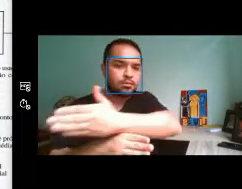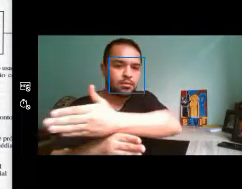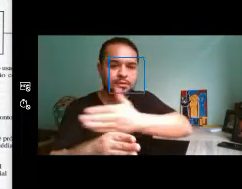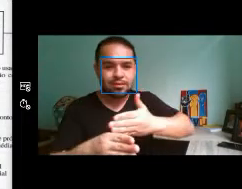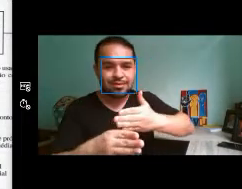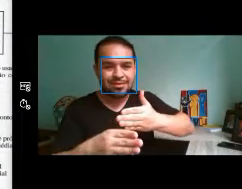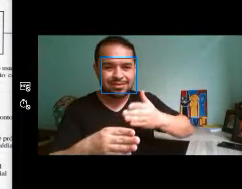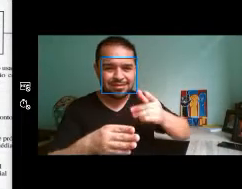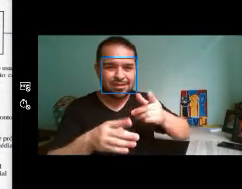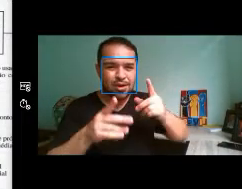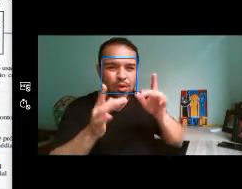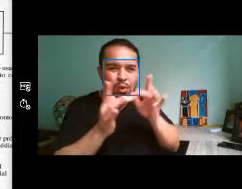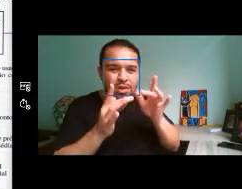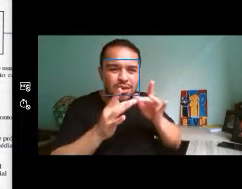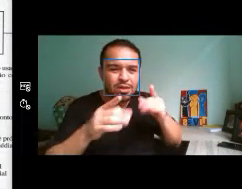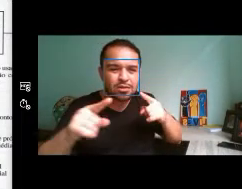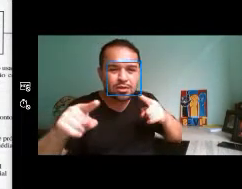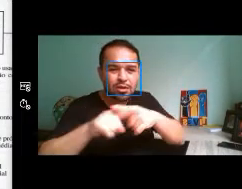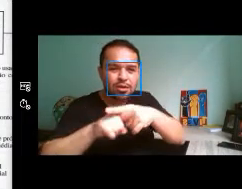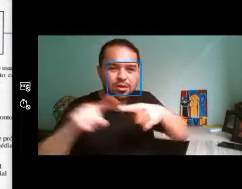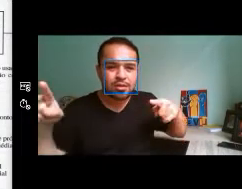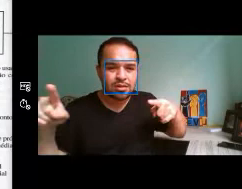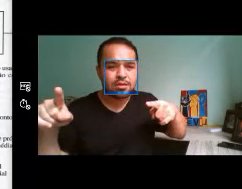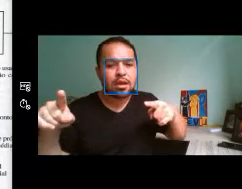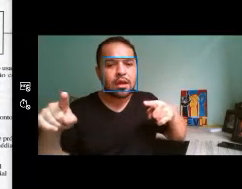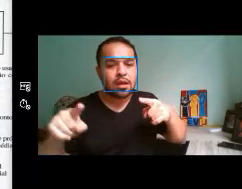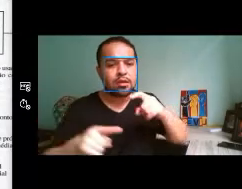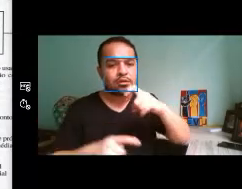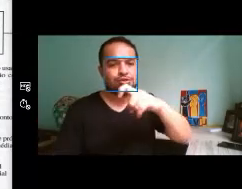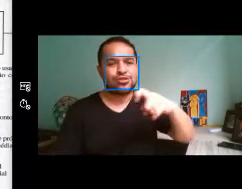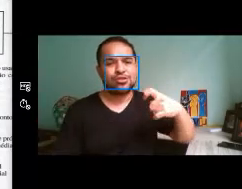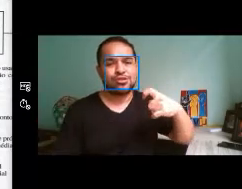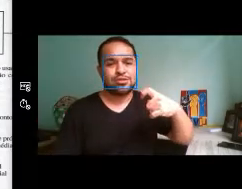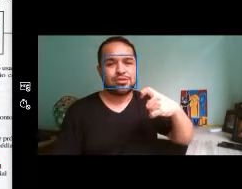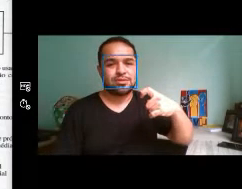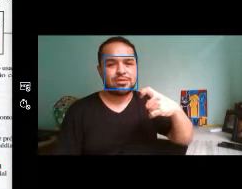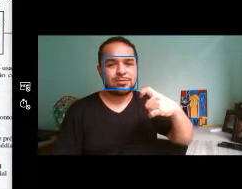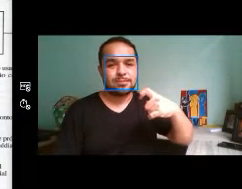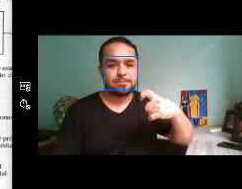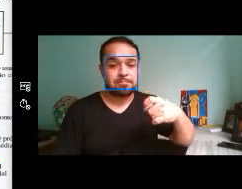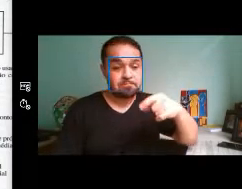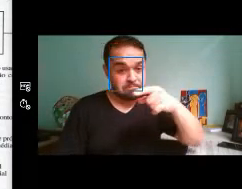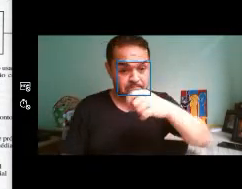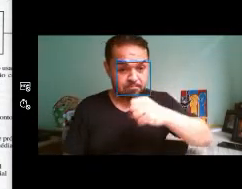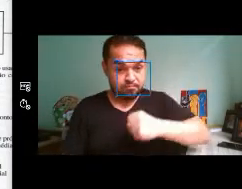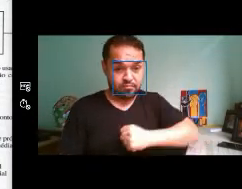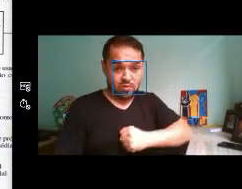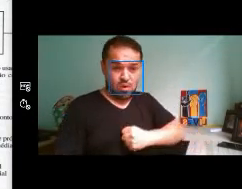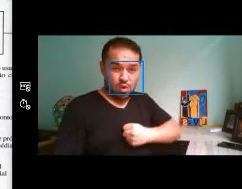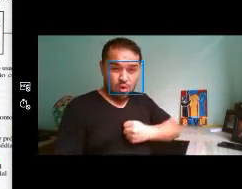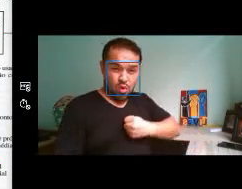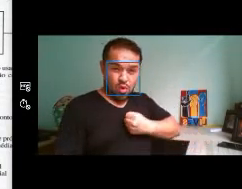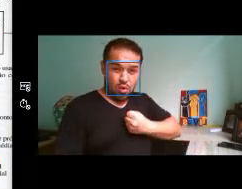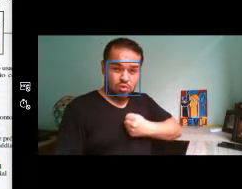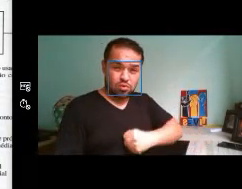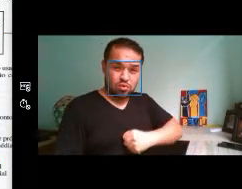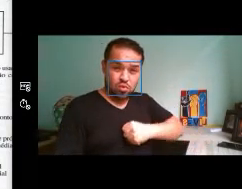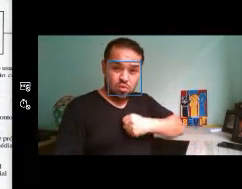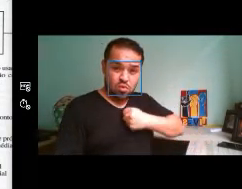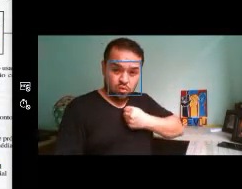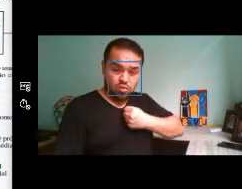cerrar, né? Veja, é um toque que cruza, e aí eu tenho o X. No caso